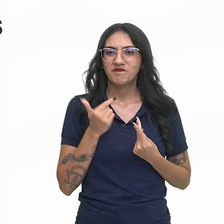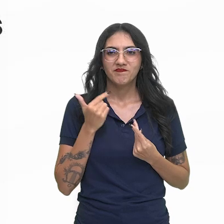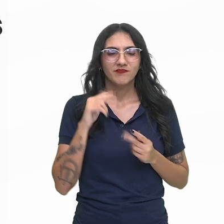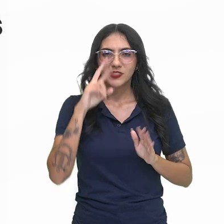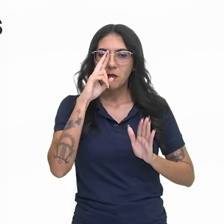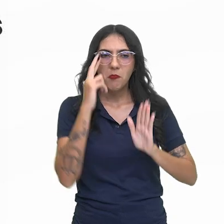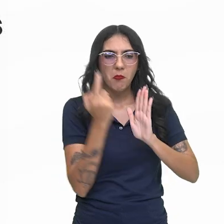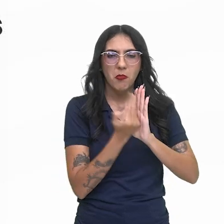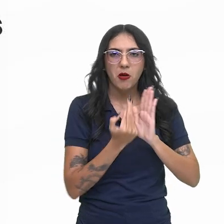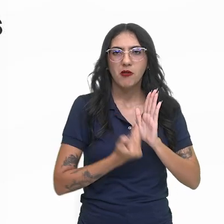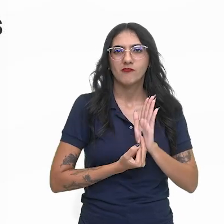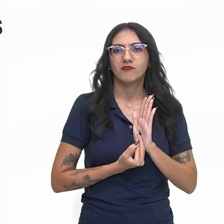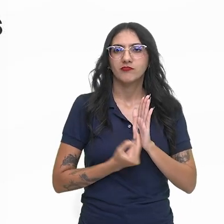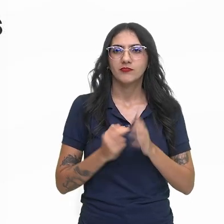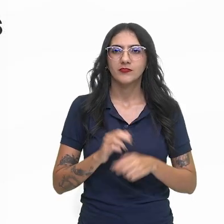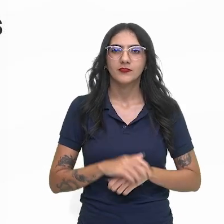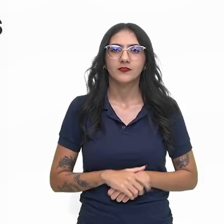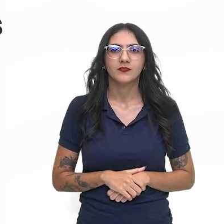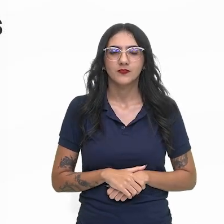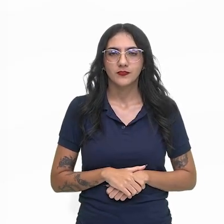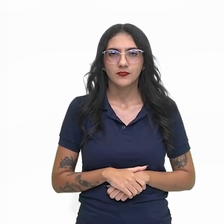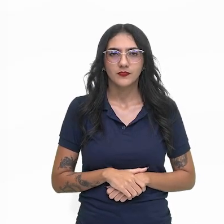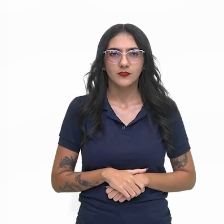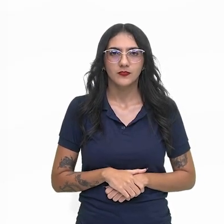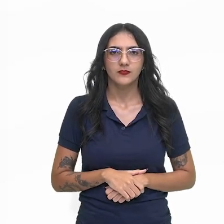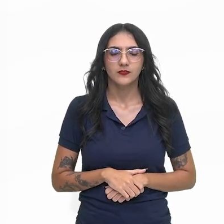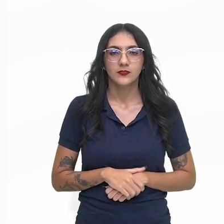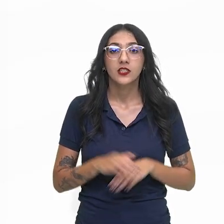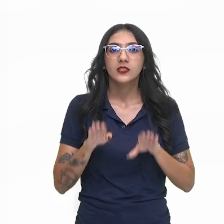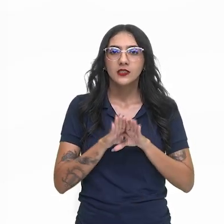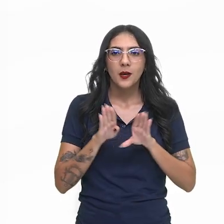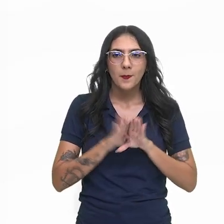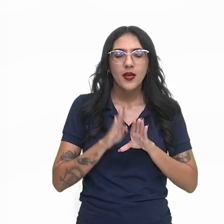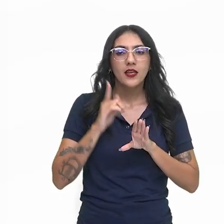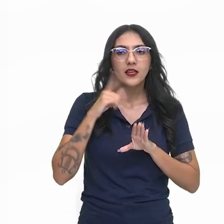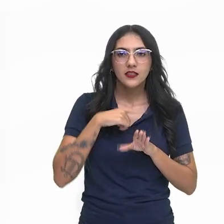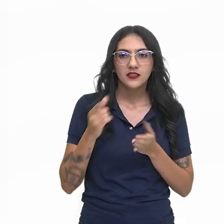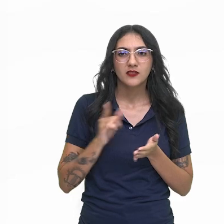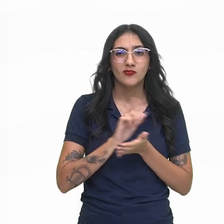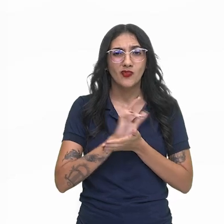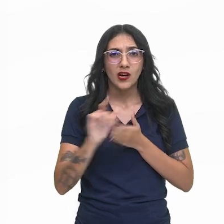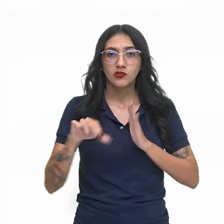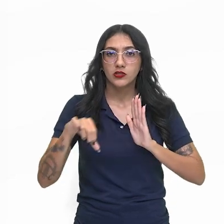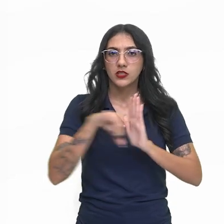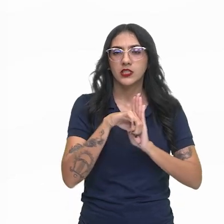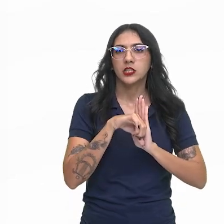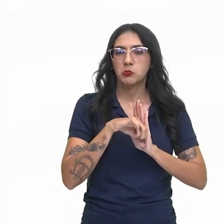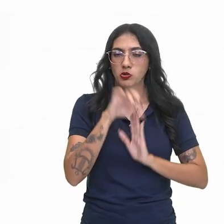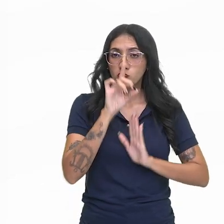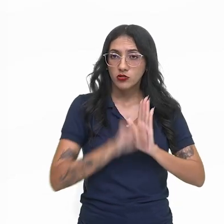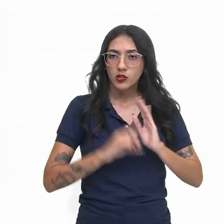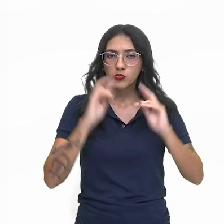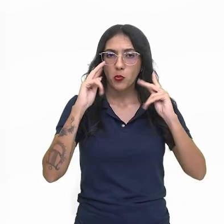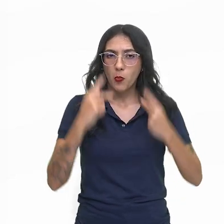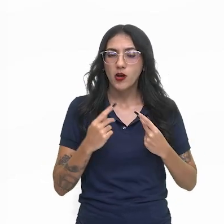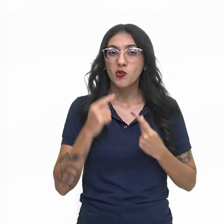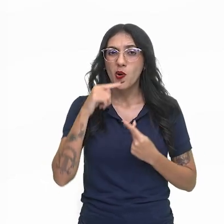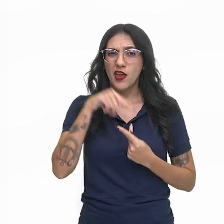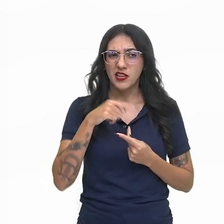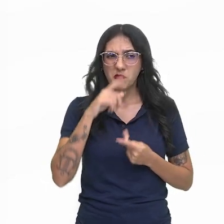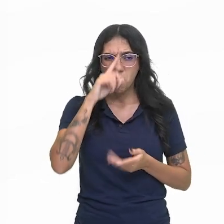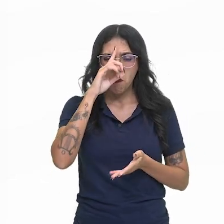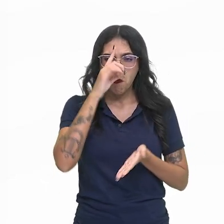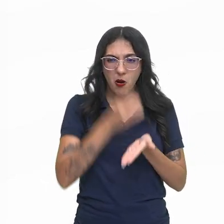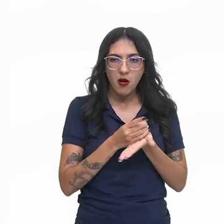pelo governo de Pinochet. Além dessas violações, né, das violações dos direitos humanos, o ditador